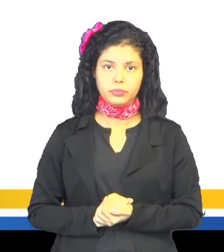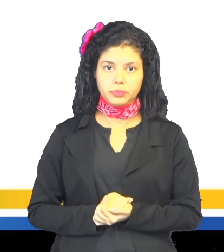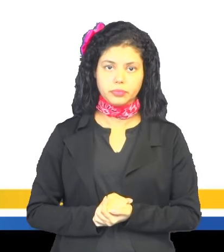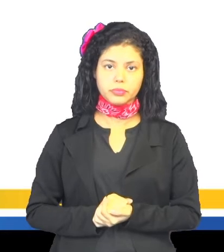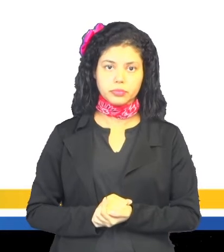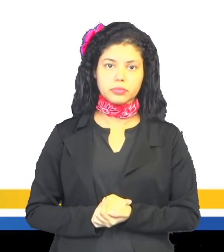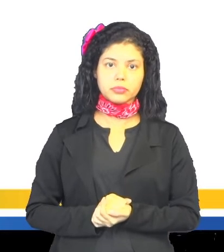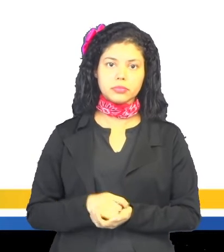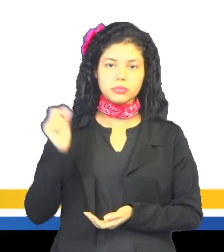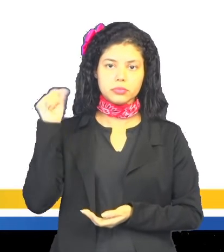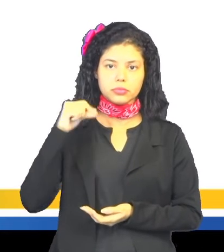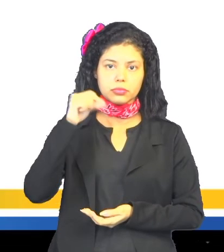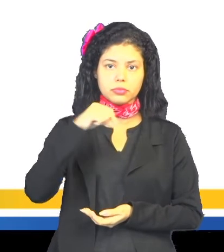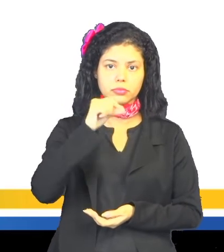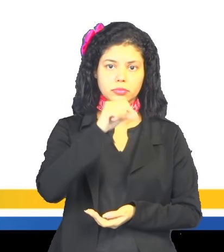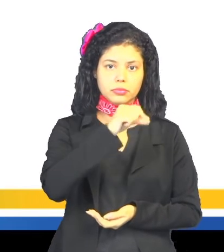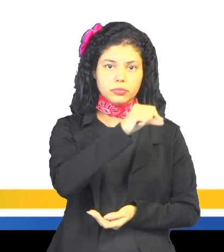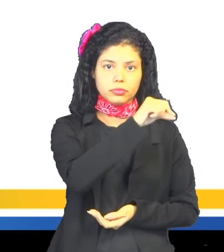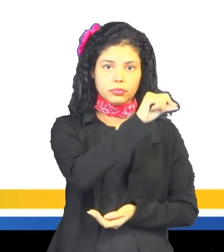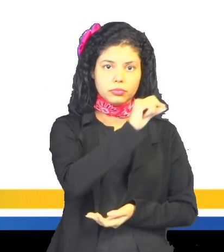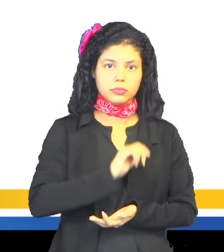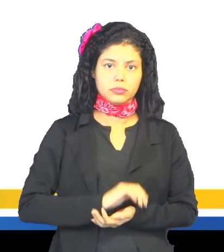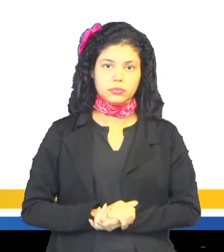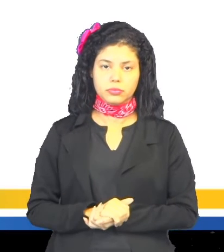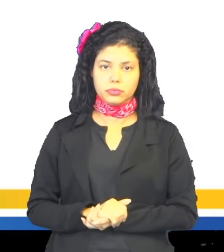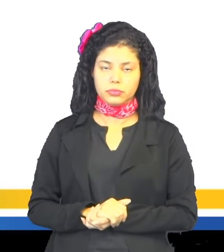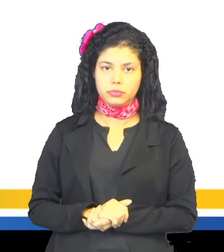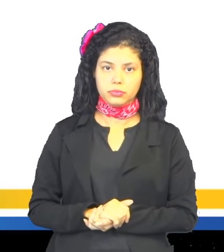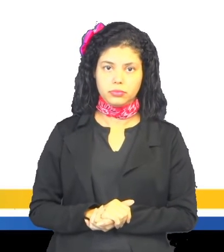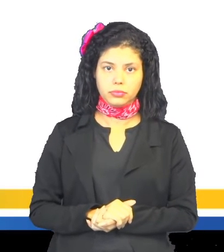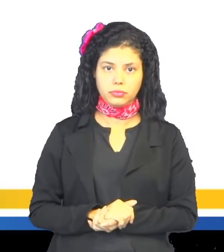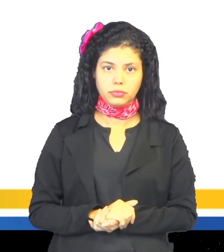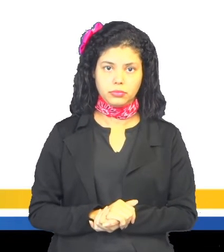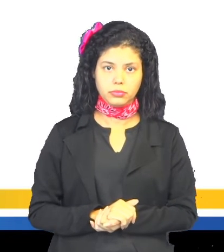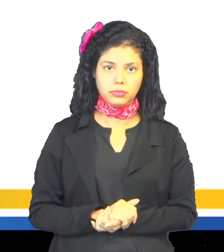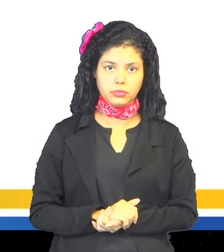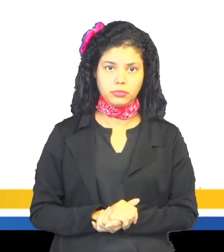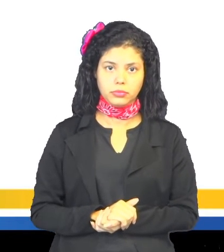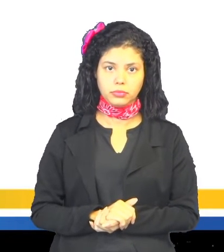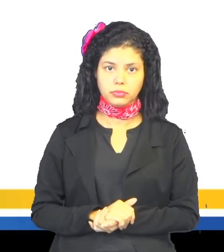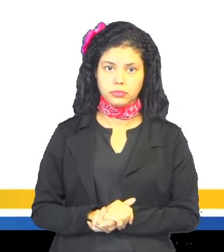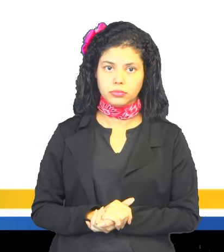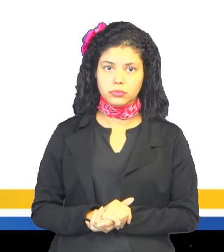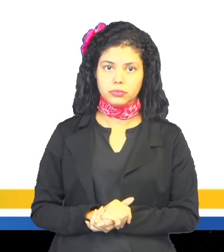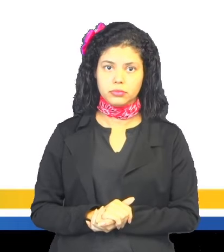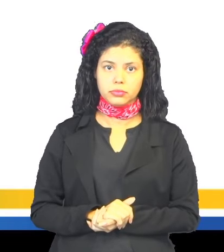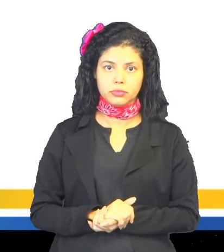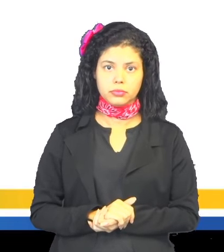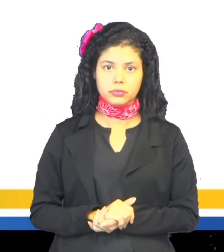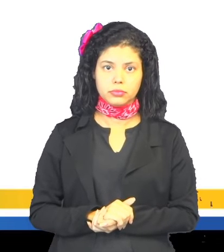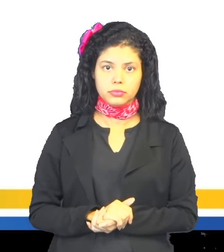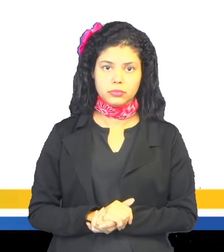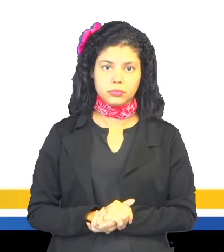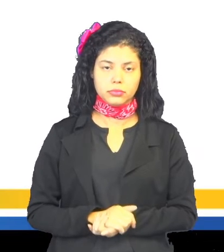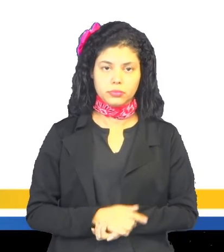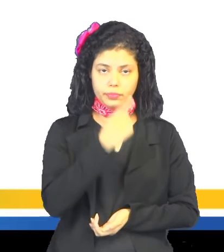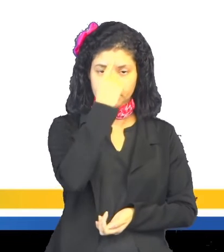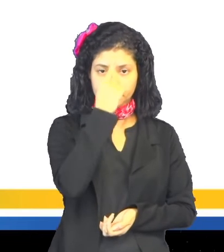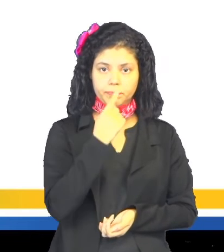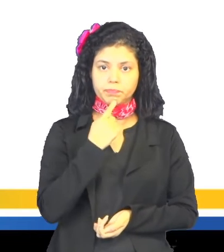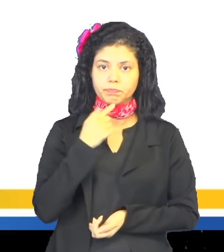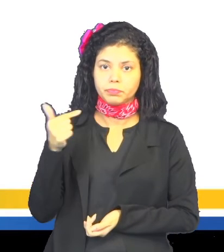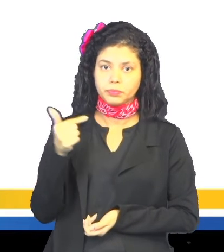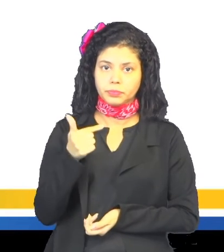tão completando aqui nessa let ano letra por letra a b botar a birra segura